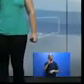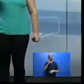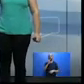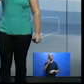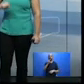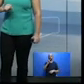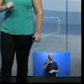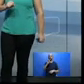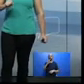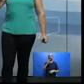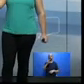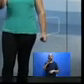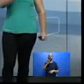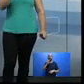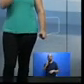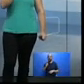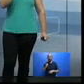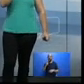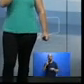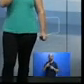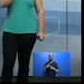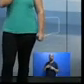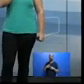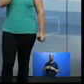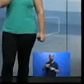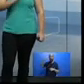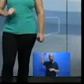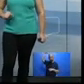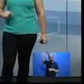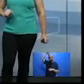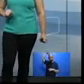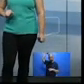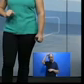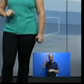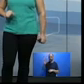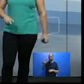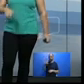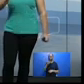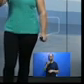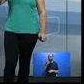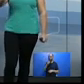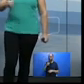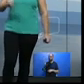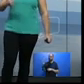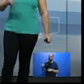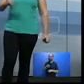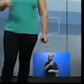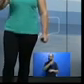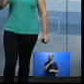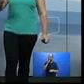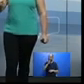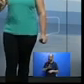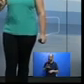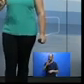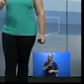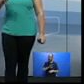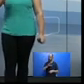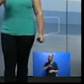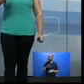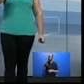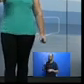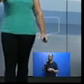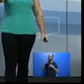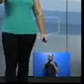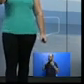ô Manuel, você vai lá para o Brasil que eu estou te dando umas terras, você vai ter direitos e deveres.